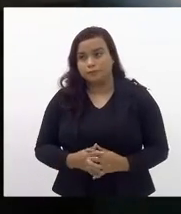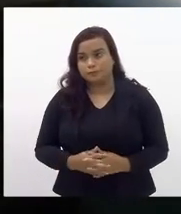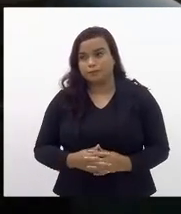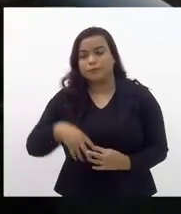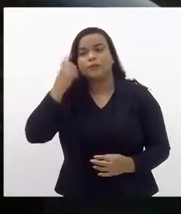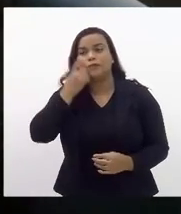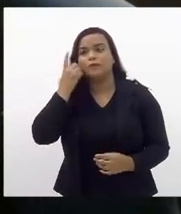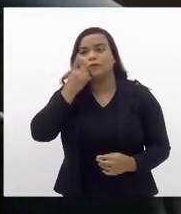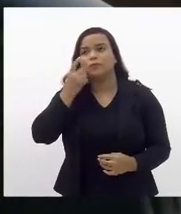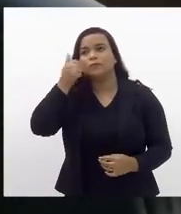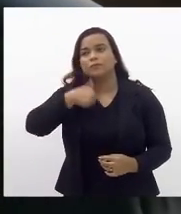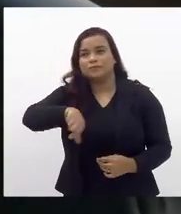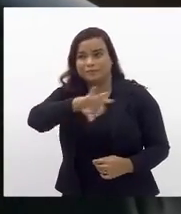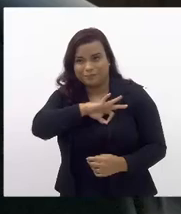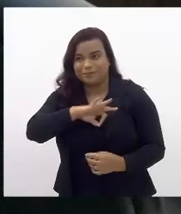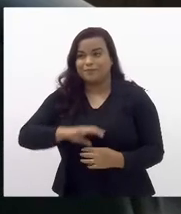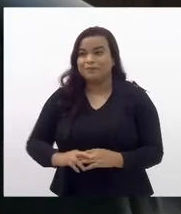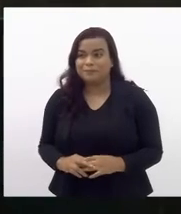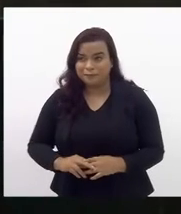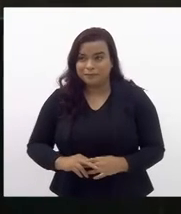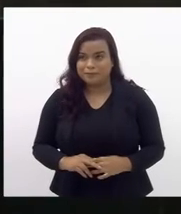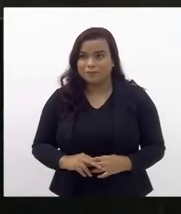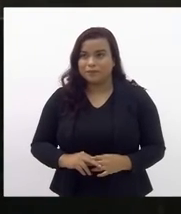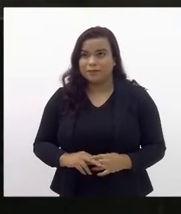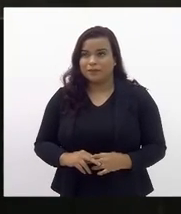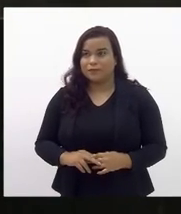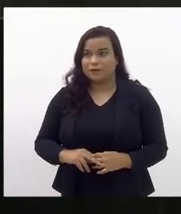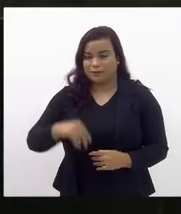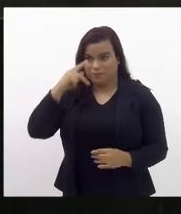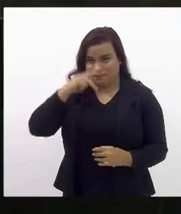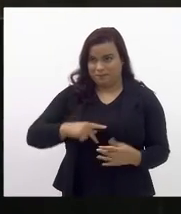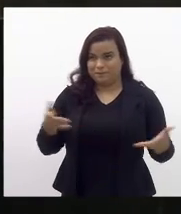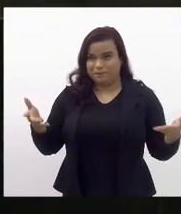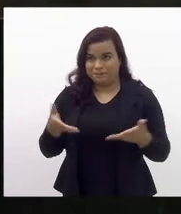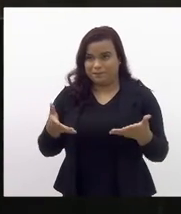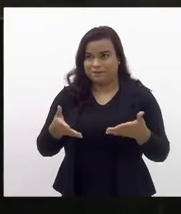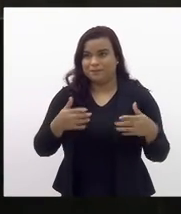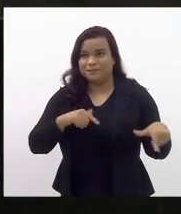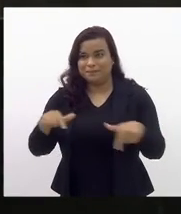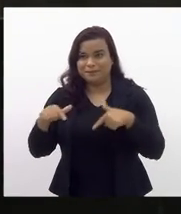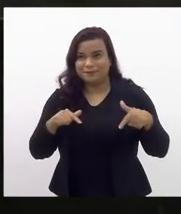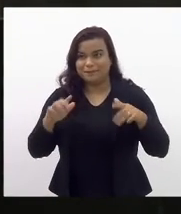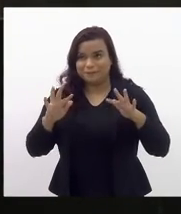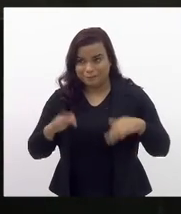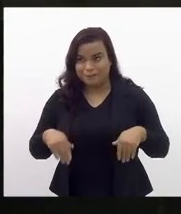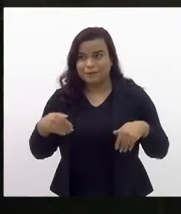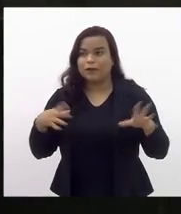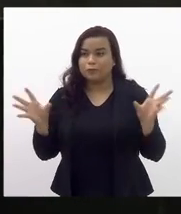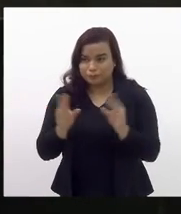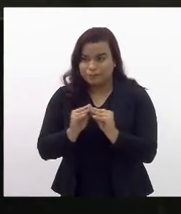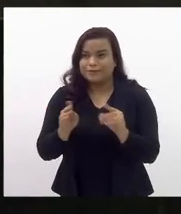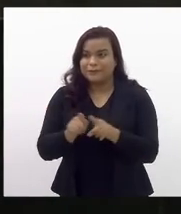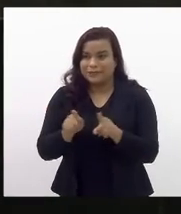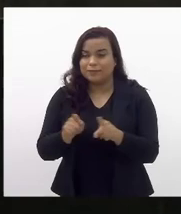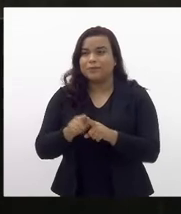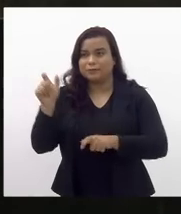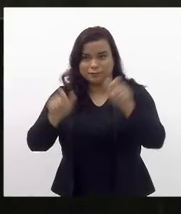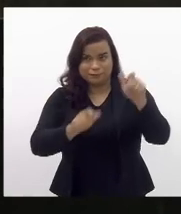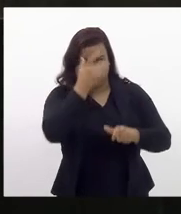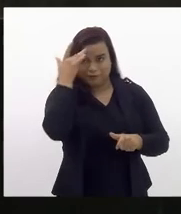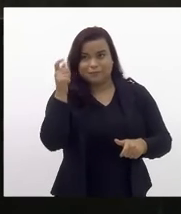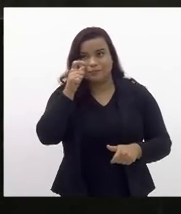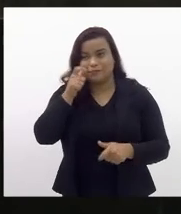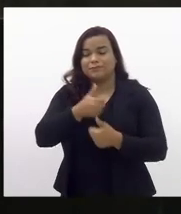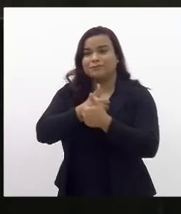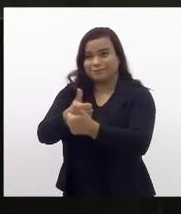Deputada Marta Rocha, presidindo nosso expediente final, serei breve também, cidadãos e cidadãs que nos acompanham